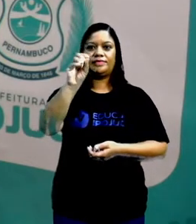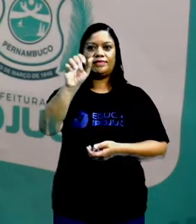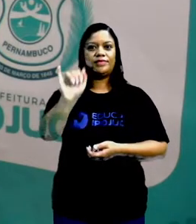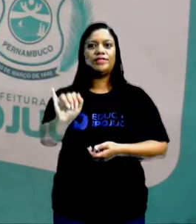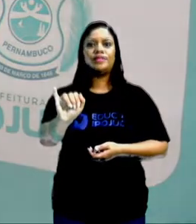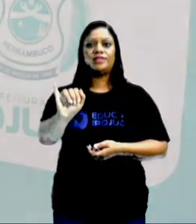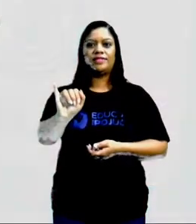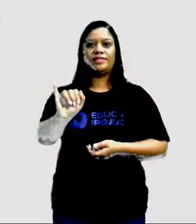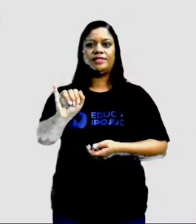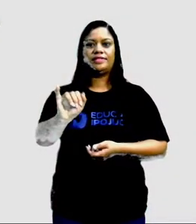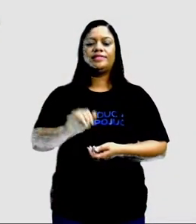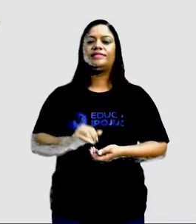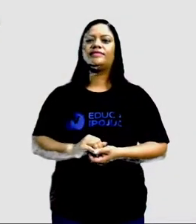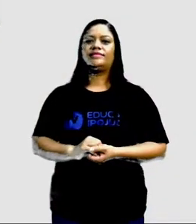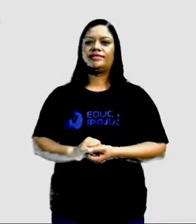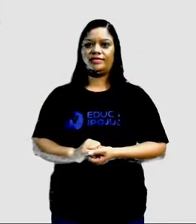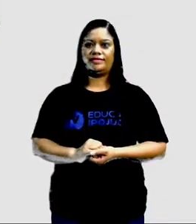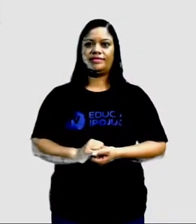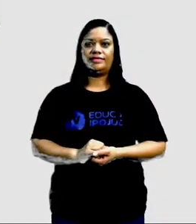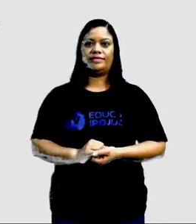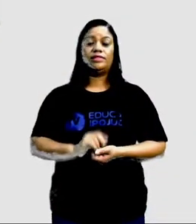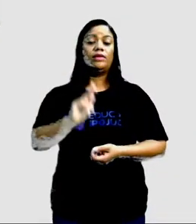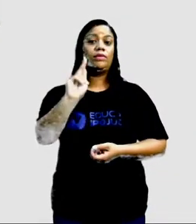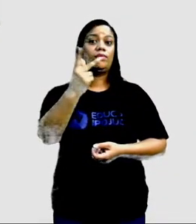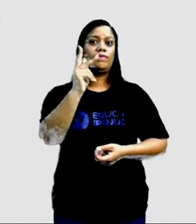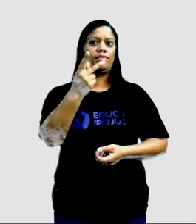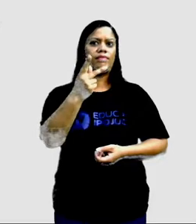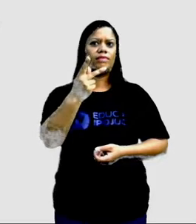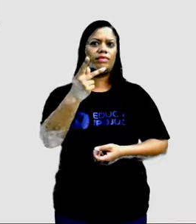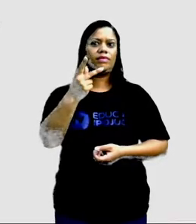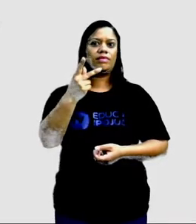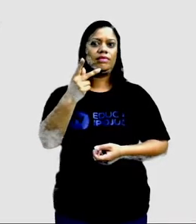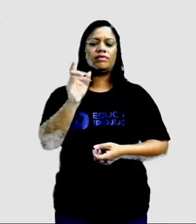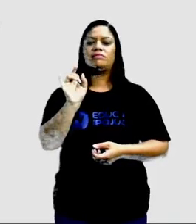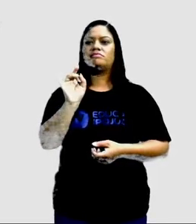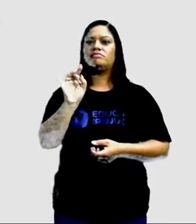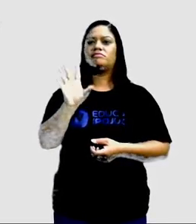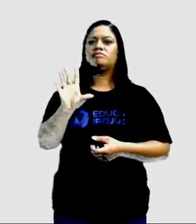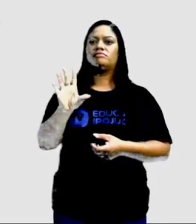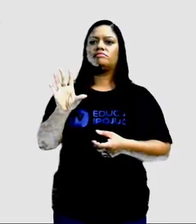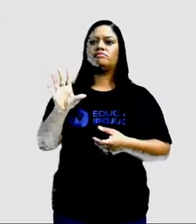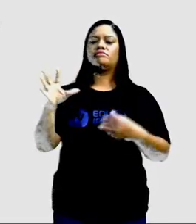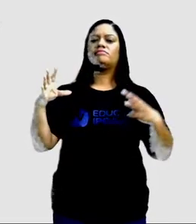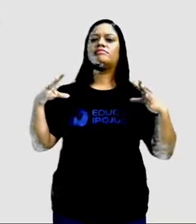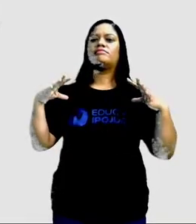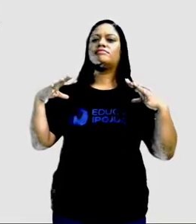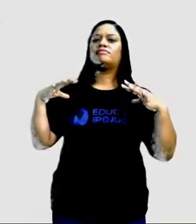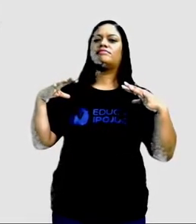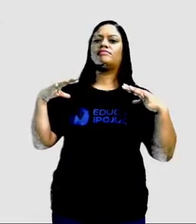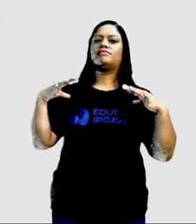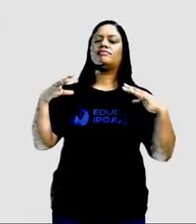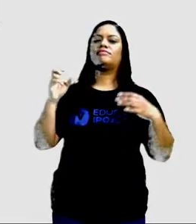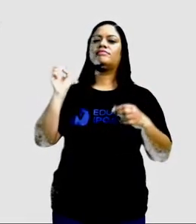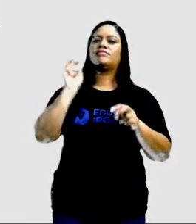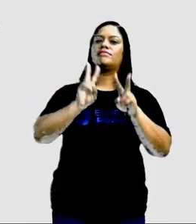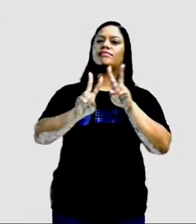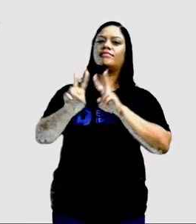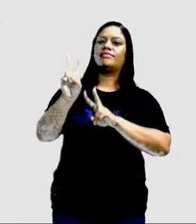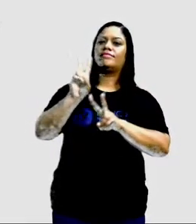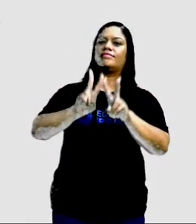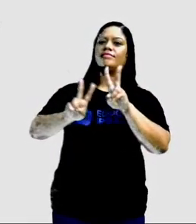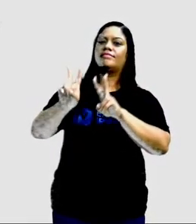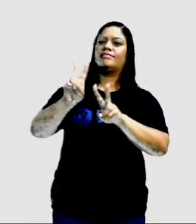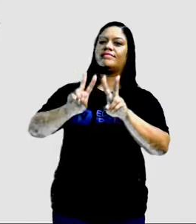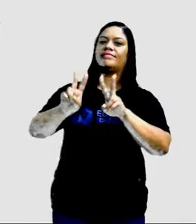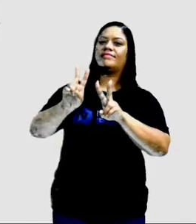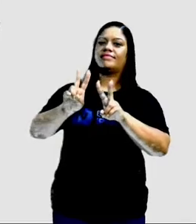E, Roy. O H ficou lá só de estátua, só